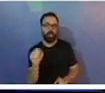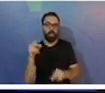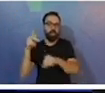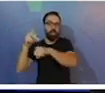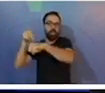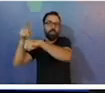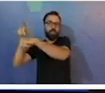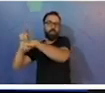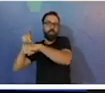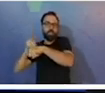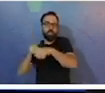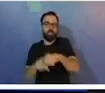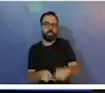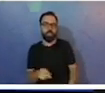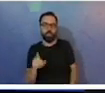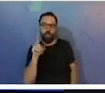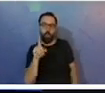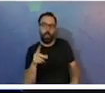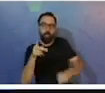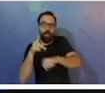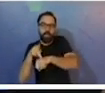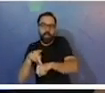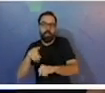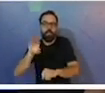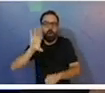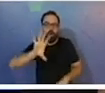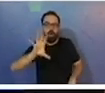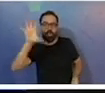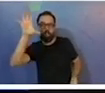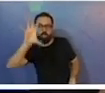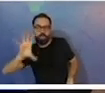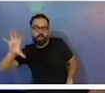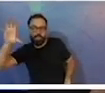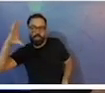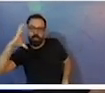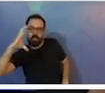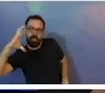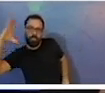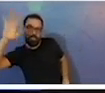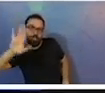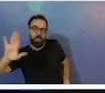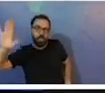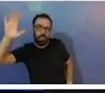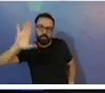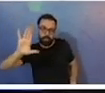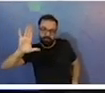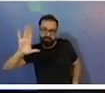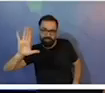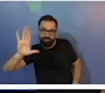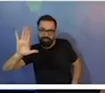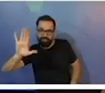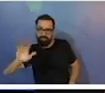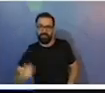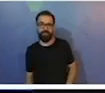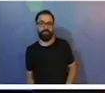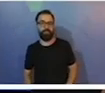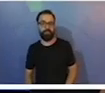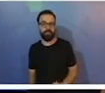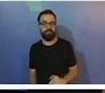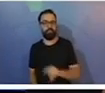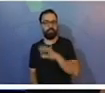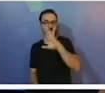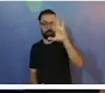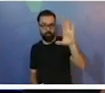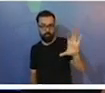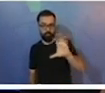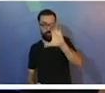aqui. Eu quero um país que esteja aqui na Europa, do lado oriental, e um país